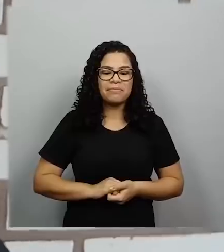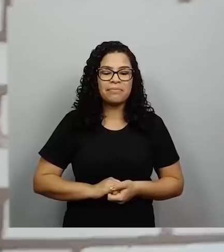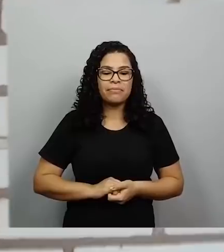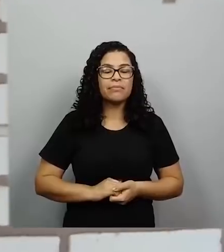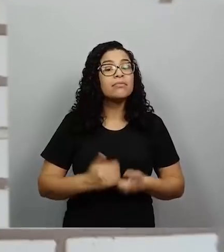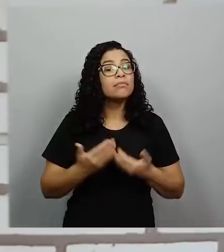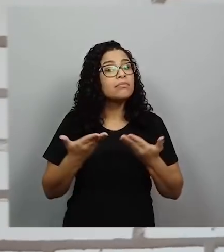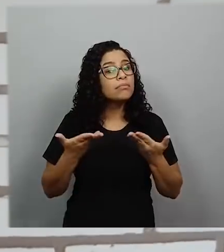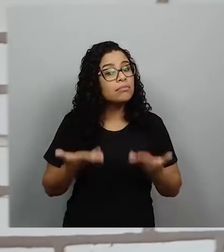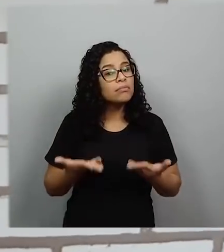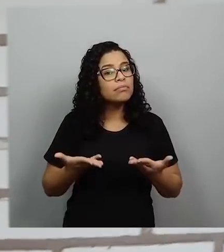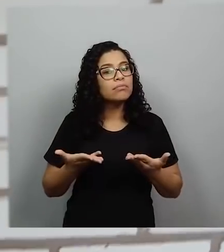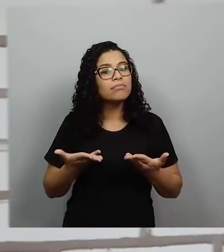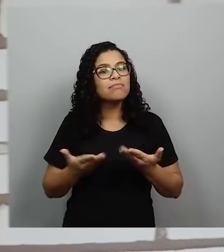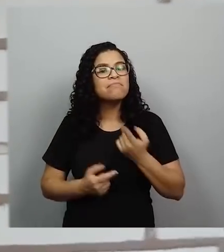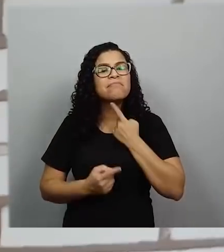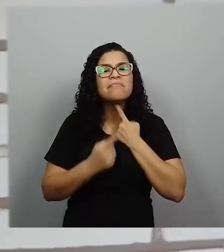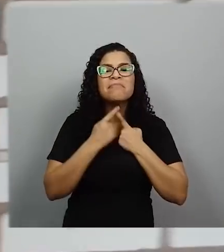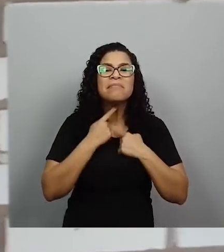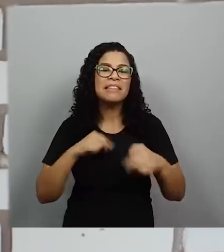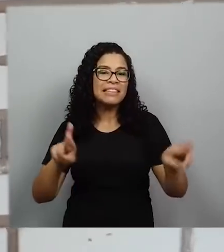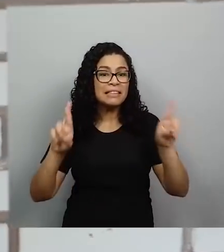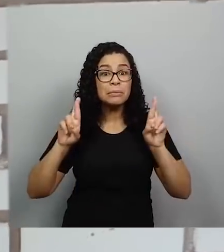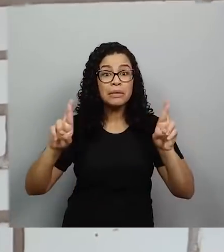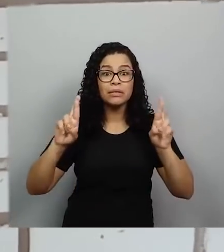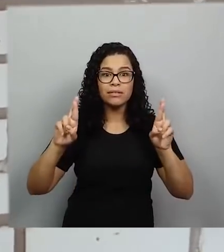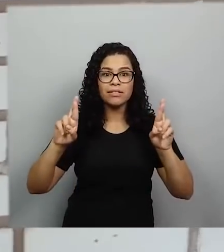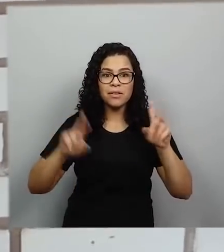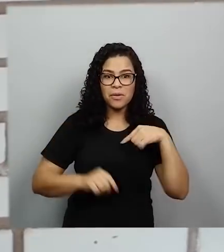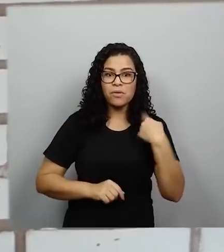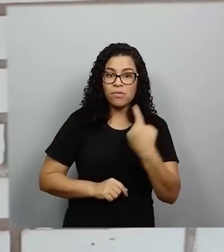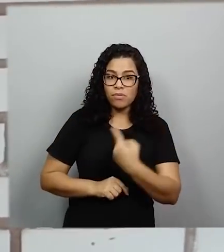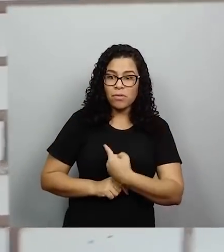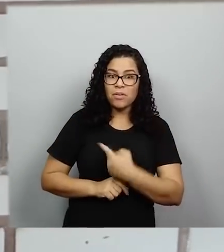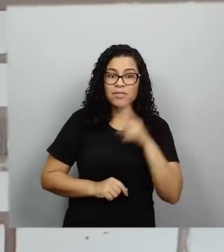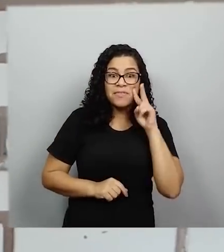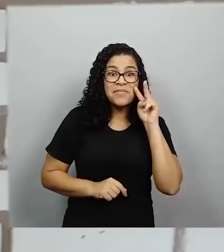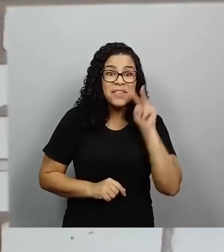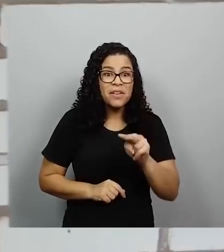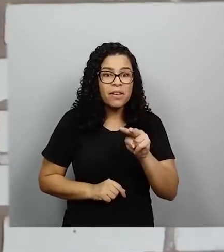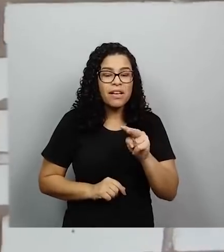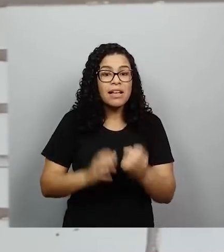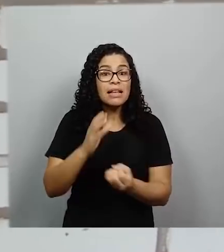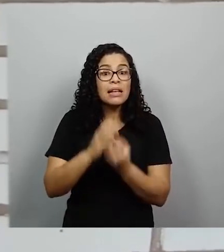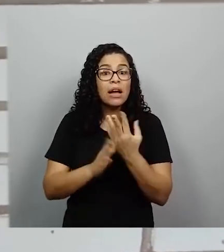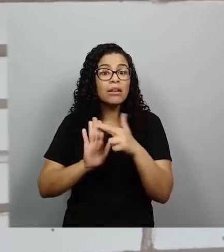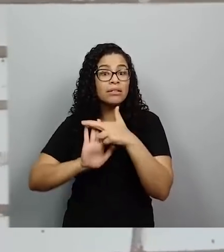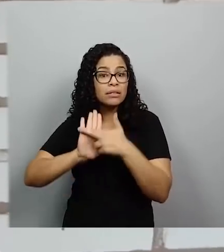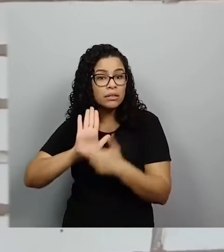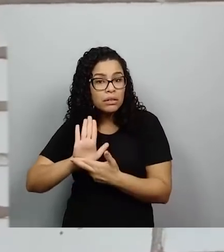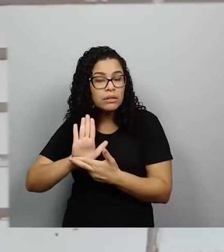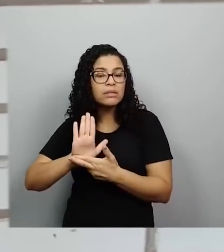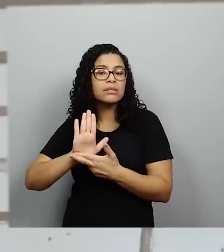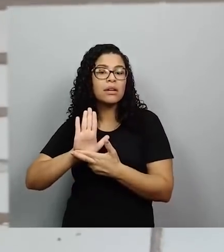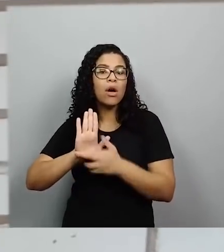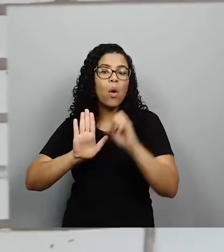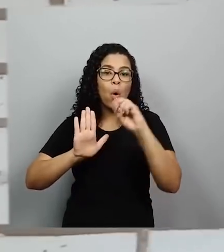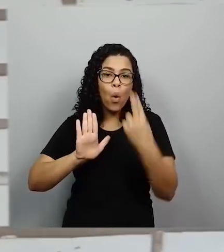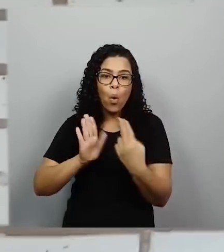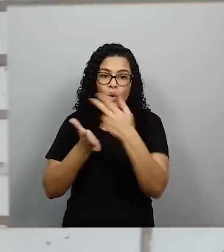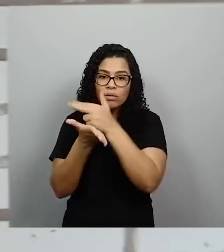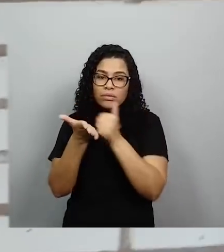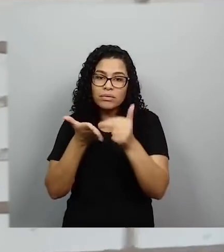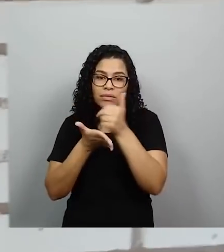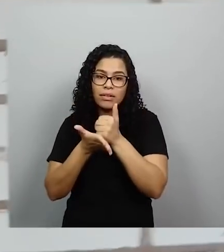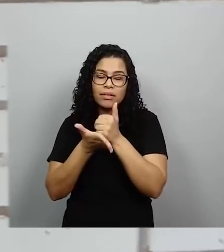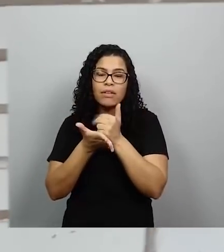Diante de tantos bons desejos e esperanças que ouvimos, te convidamos a criar uma lista ou fazer um desenho dos bons